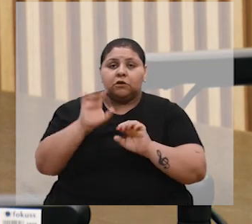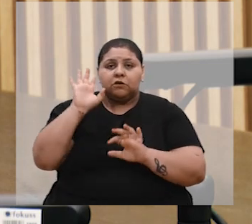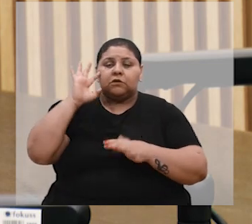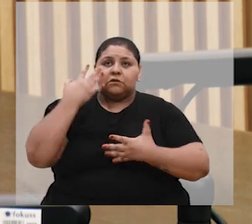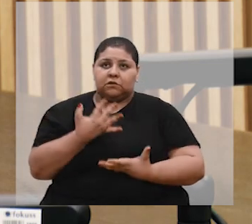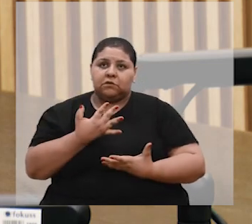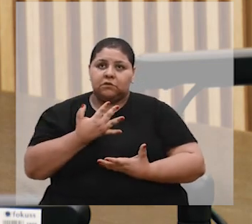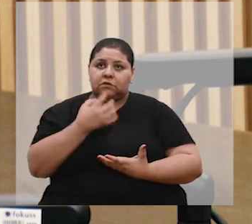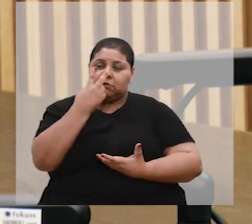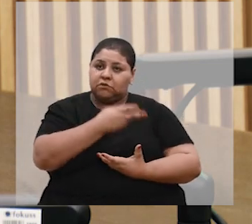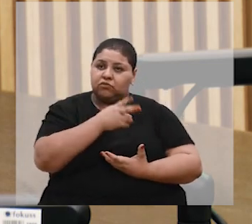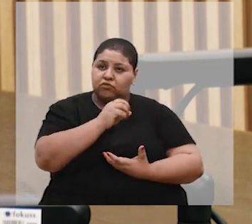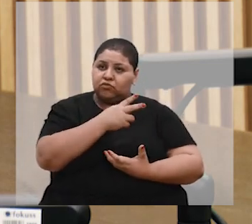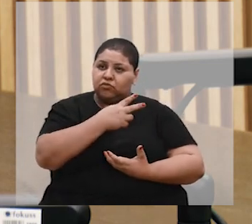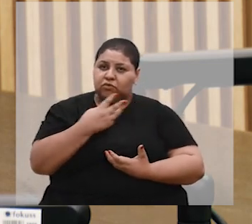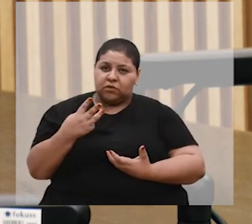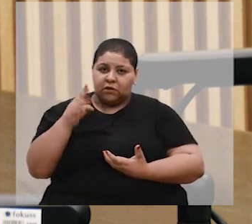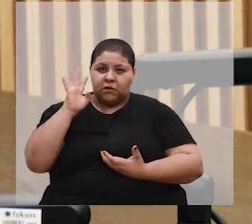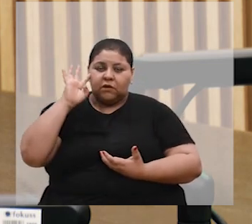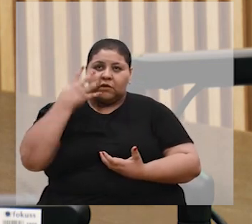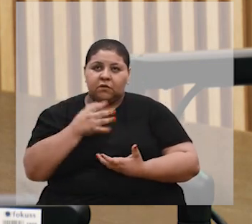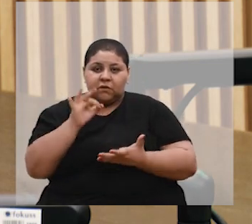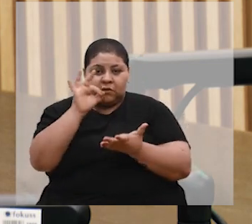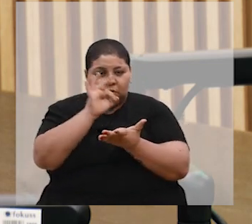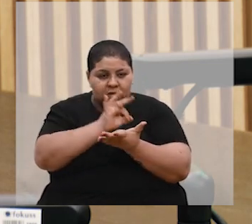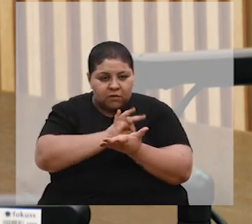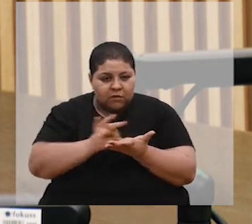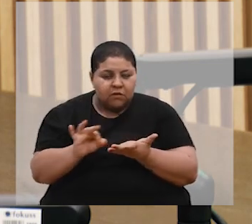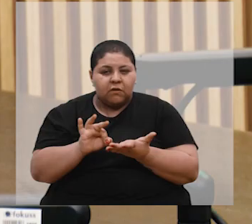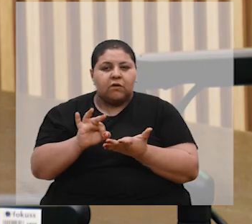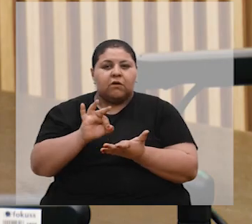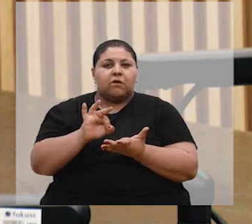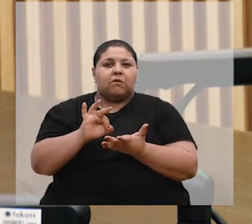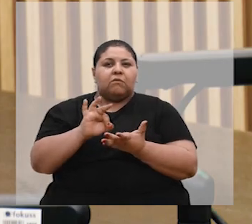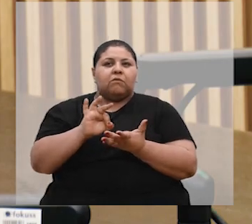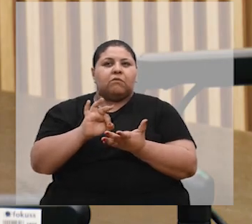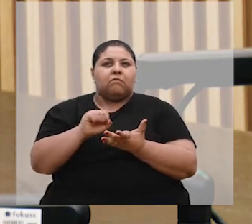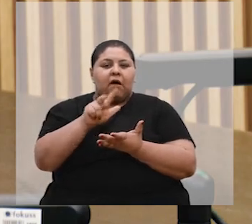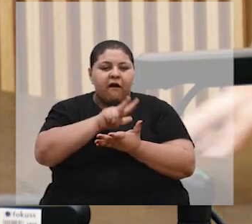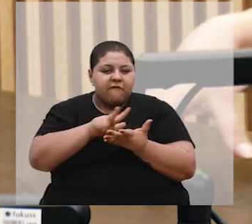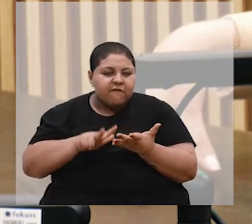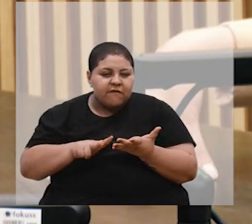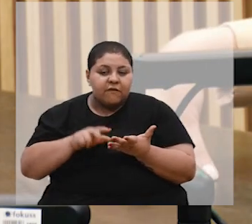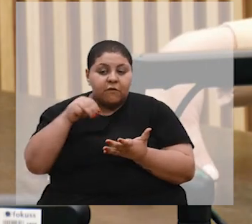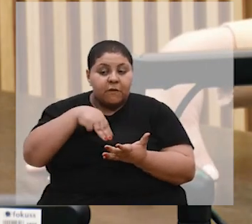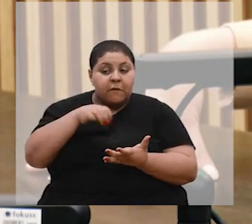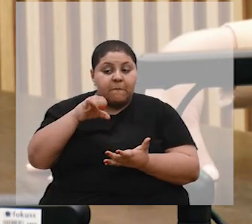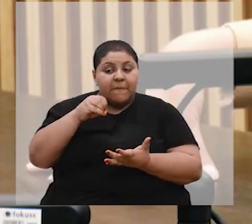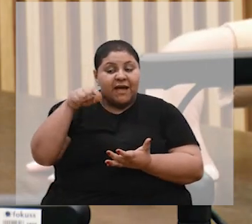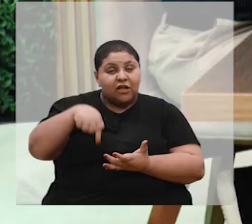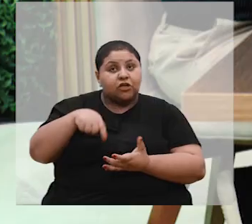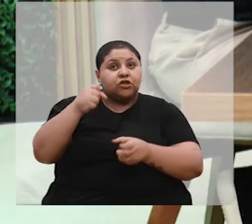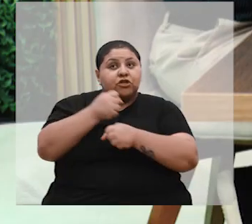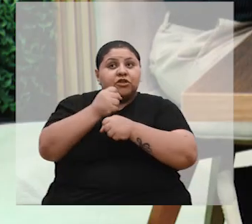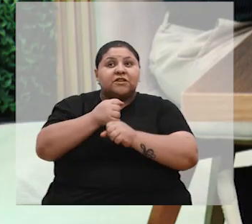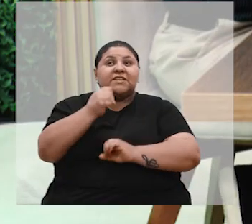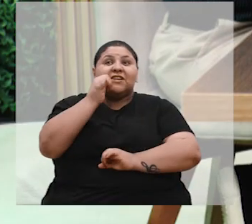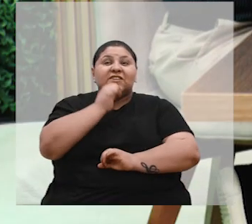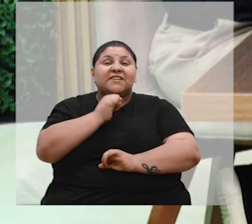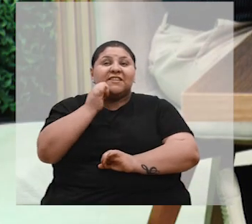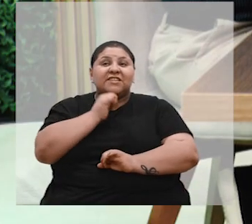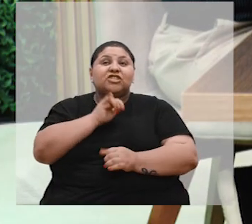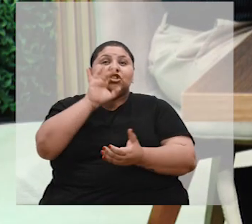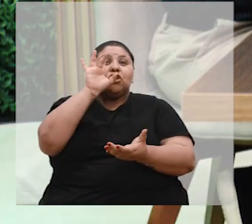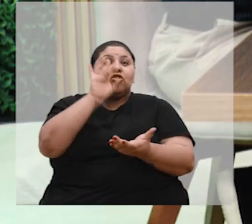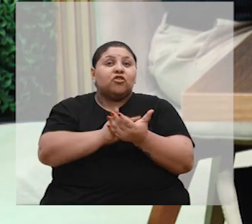Então, lá em novembro de 2023 aconteceu isso, os inscritos foram lá, os investigadores testaram. Em maio desse ano, acontece o teste de